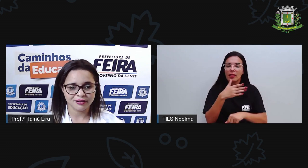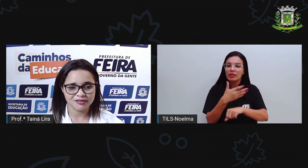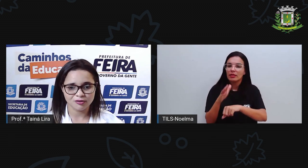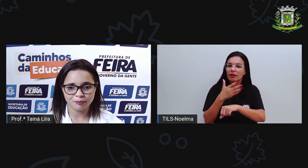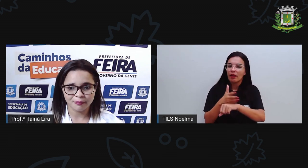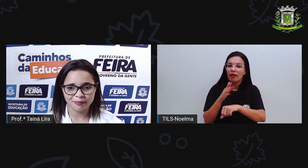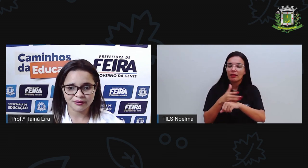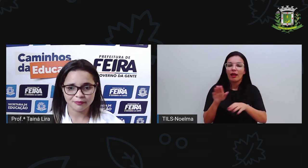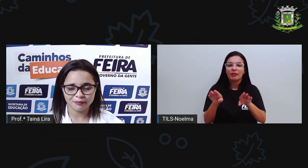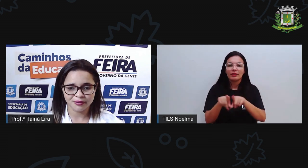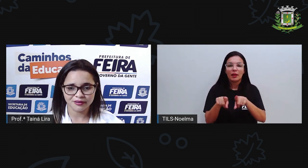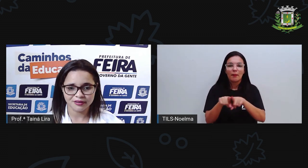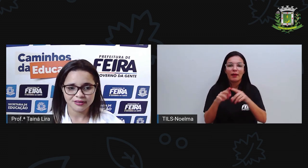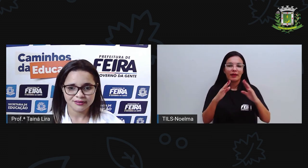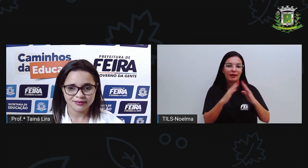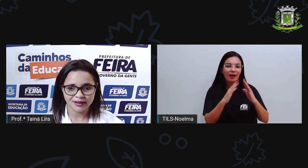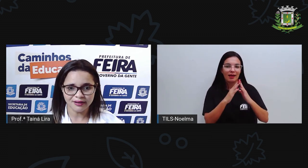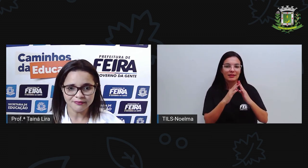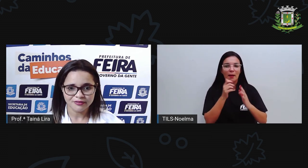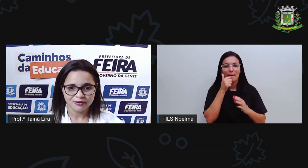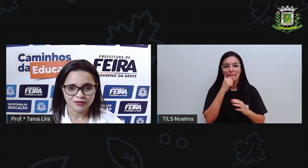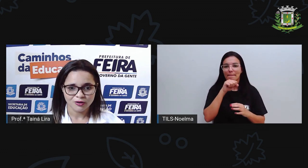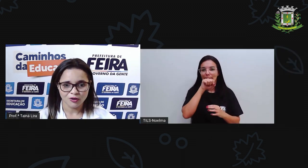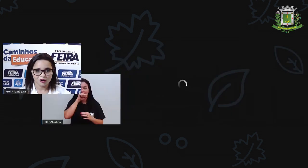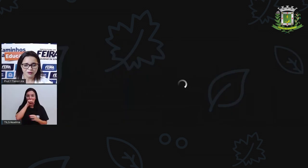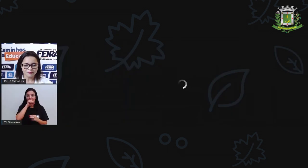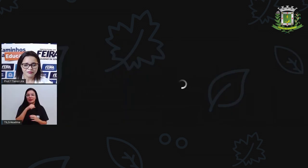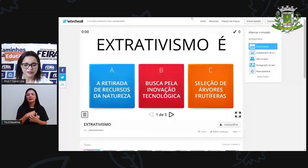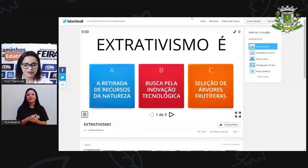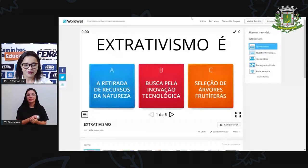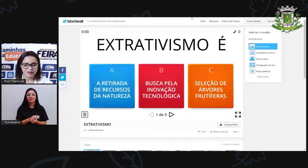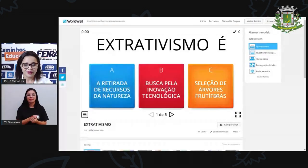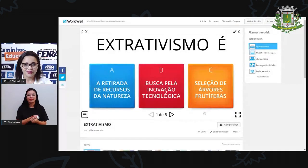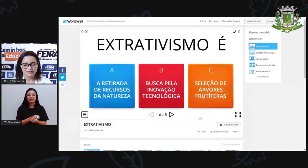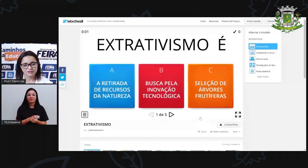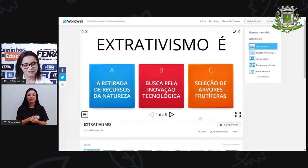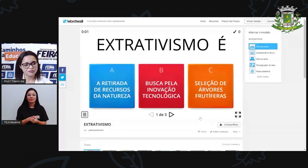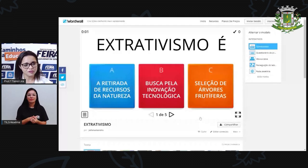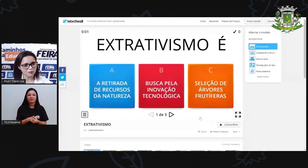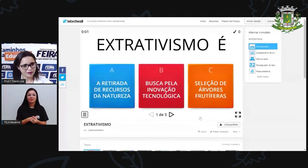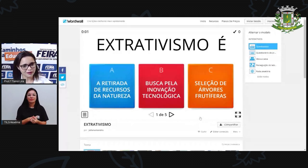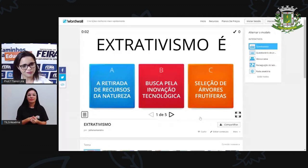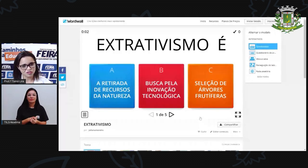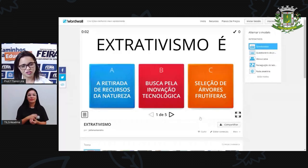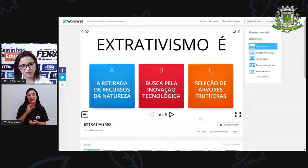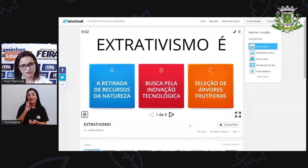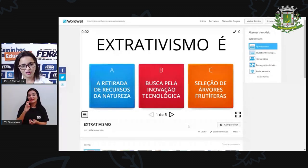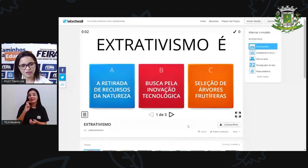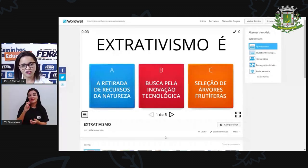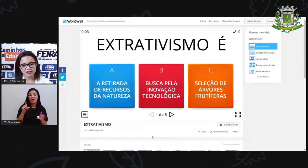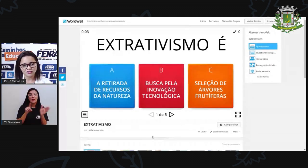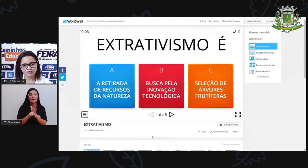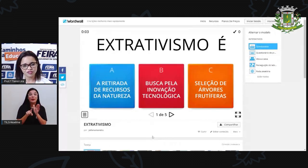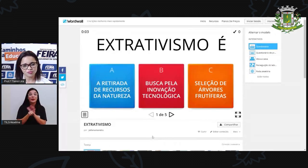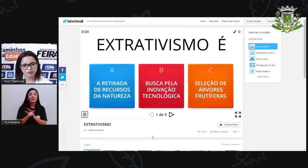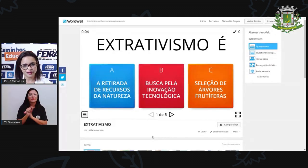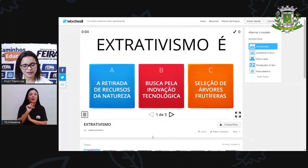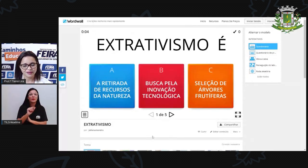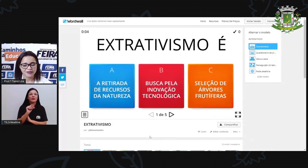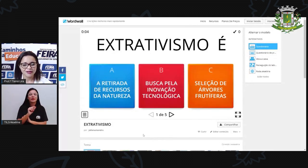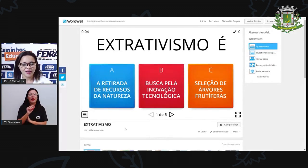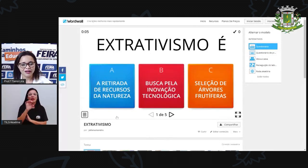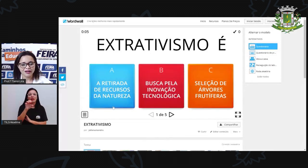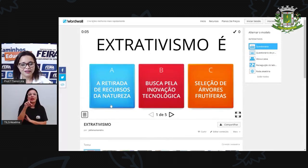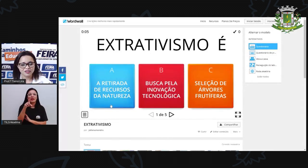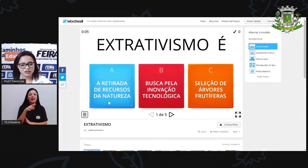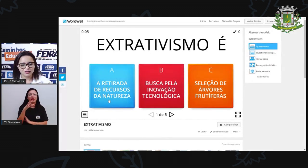também em casa com o papai e mamãe, tá? Ó, só são cinco perguntinhas. Perguntinhas, extrativismo é